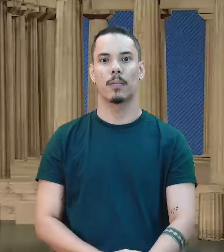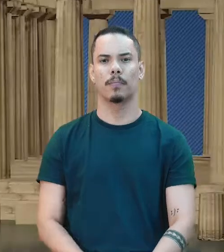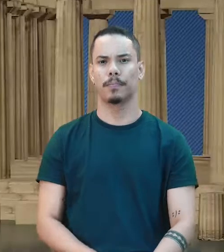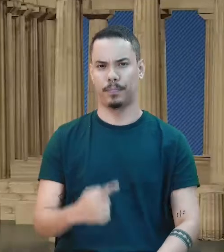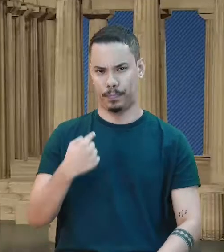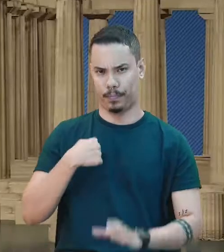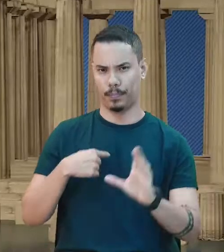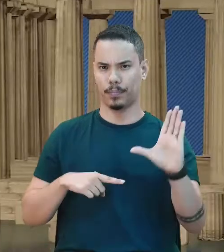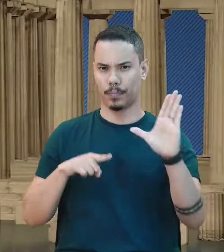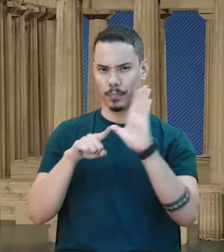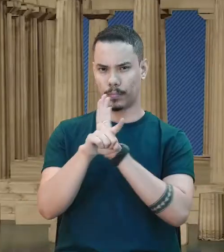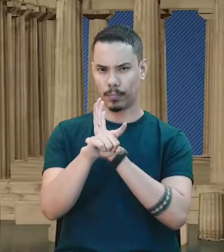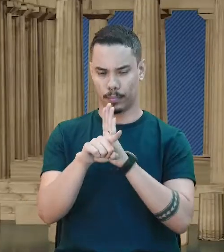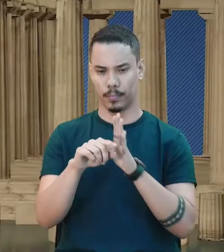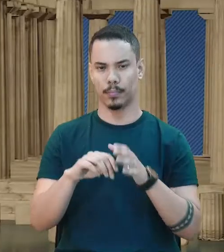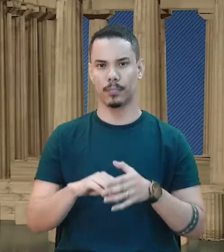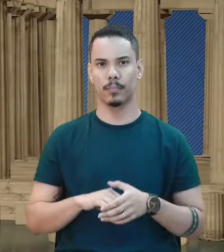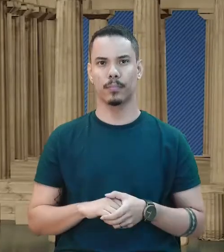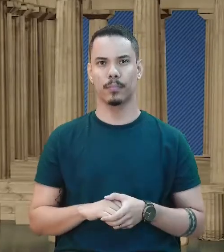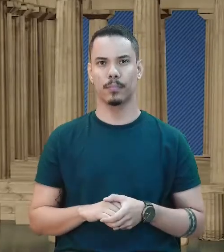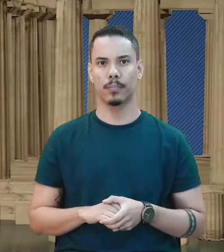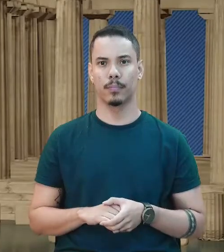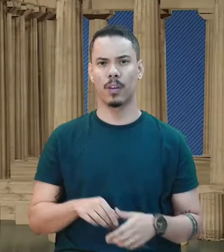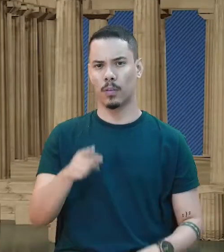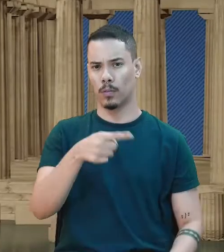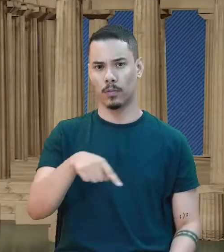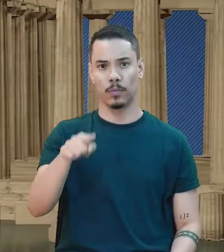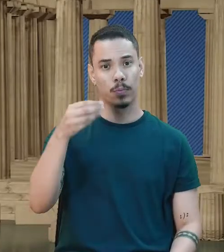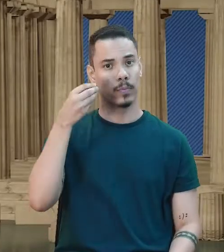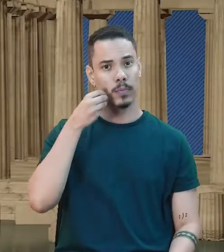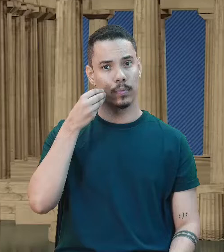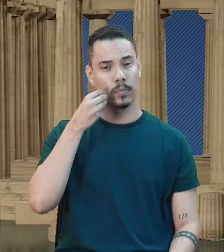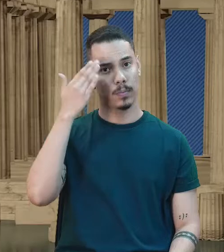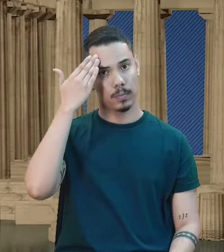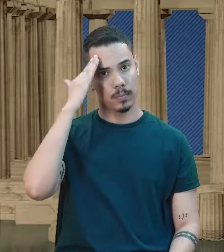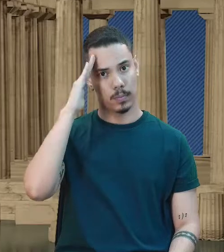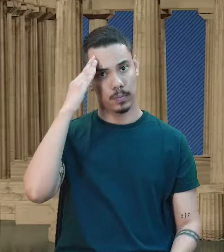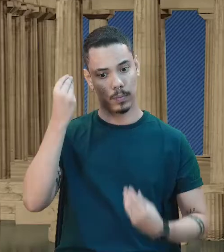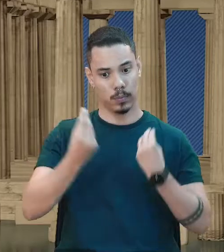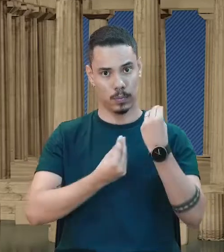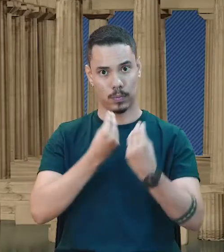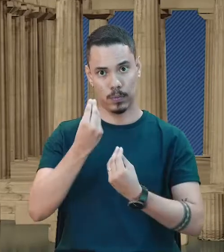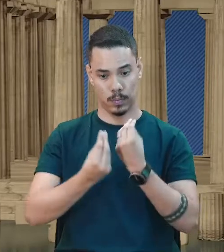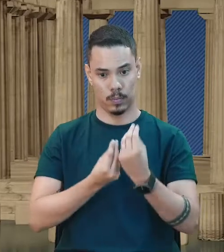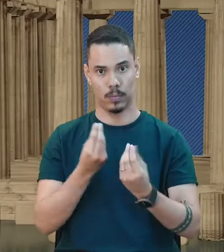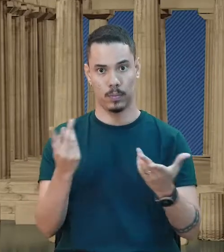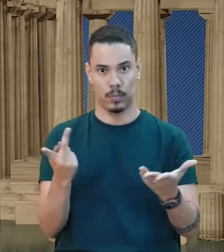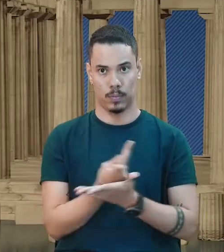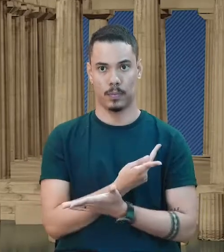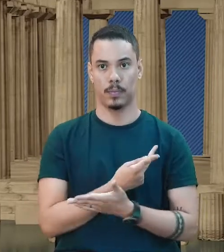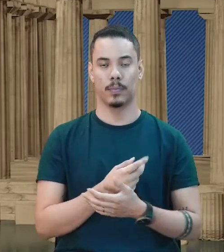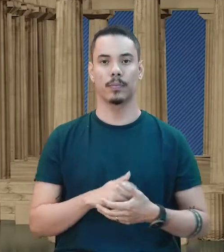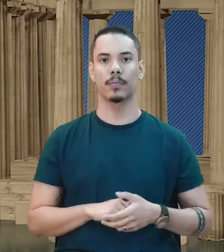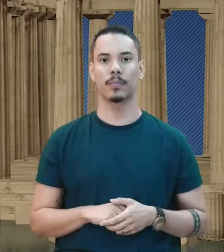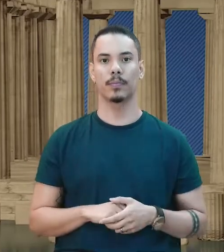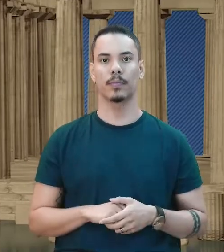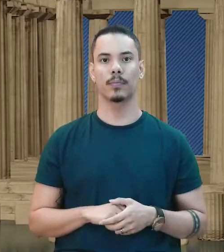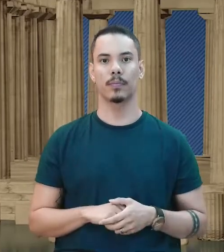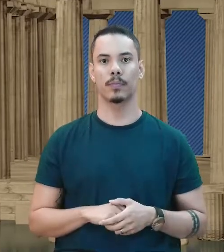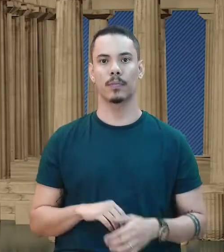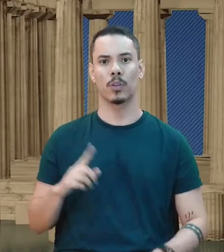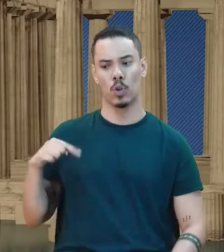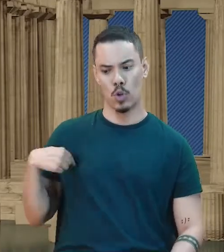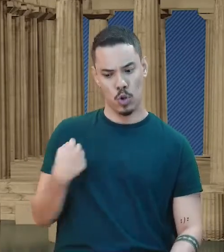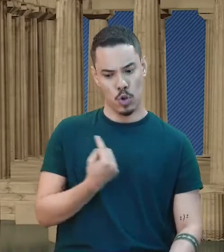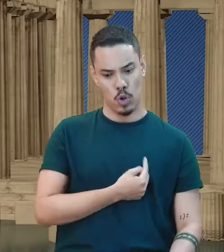aqui, só para vocês irem tentando pensar como os estoicos pensavam. Nós estamos